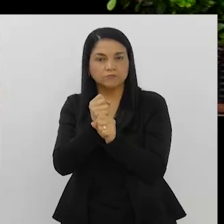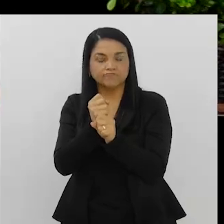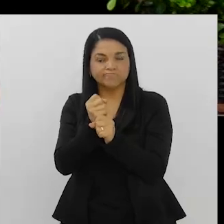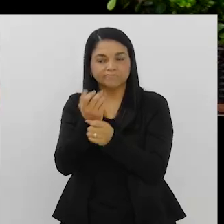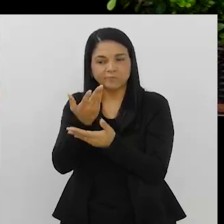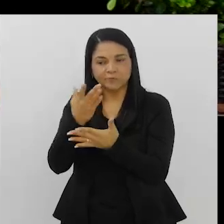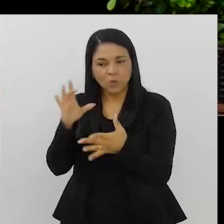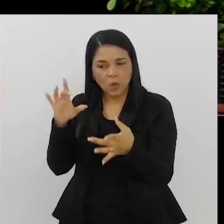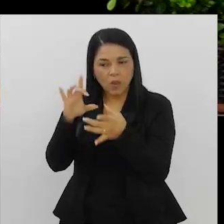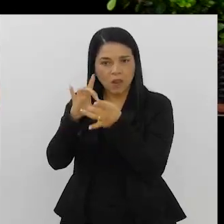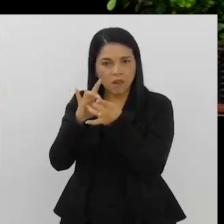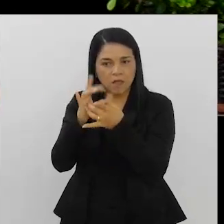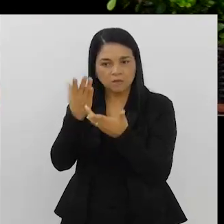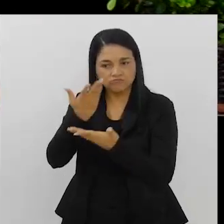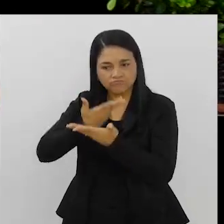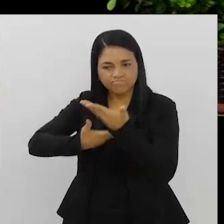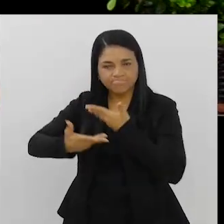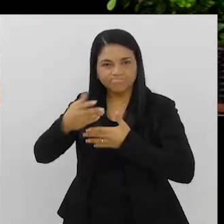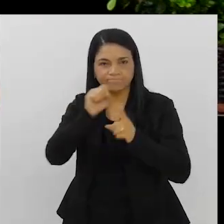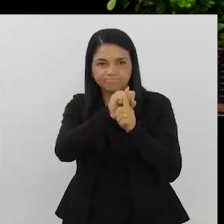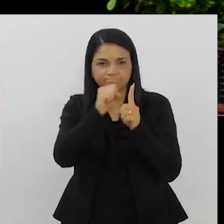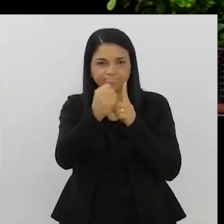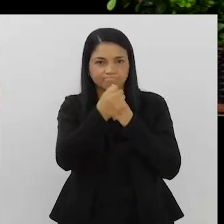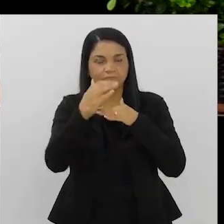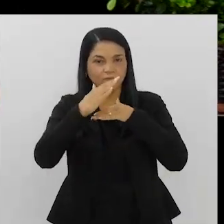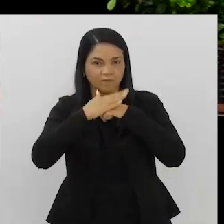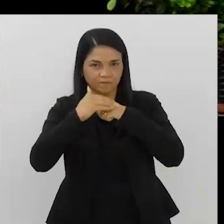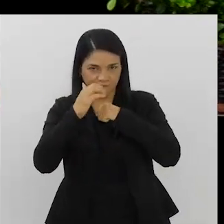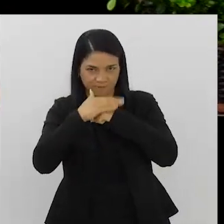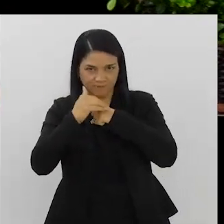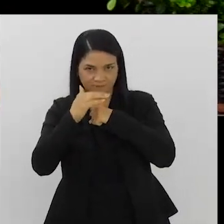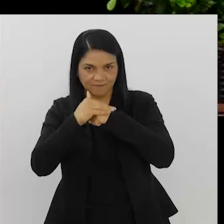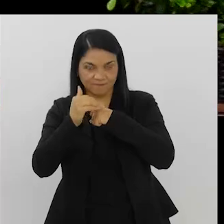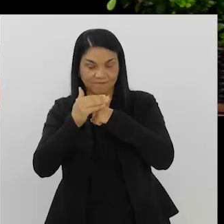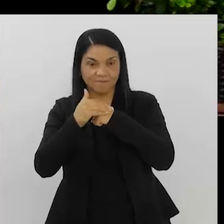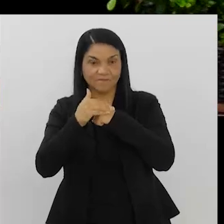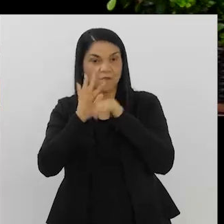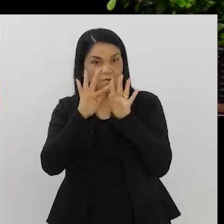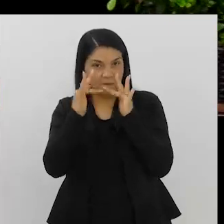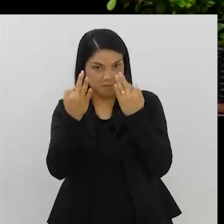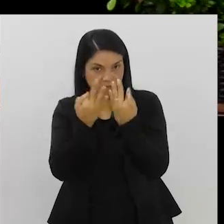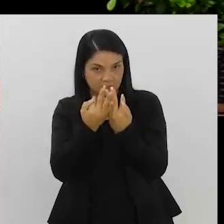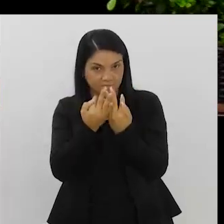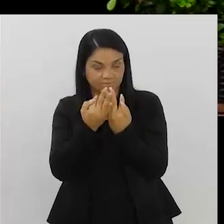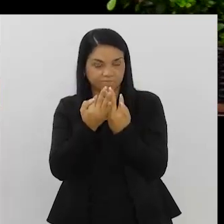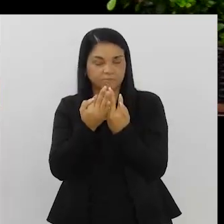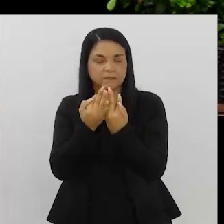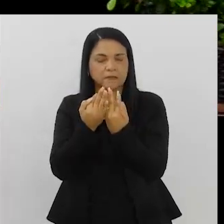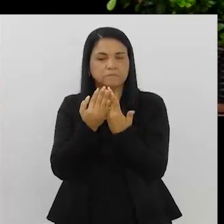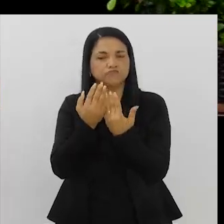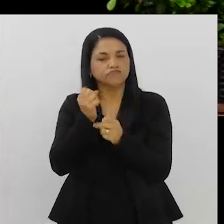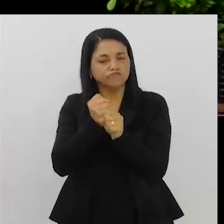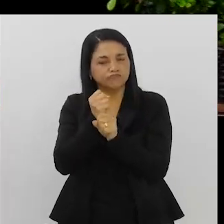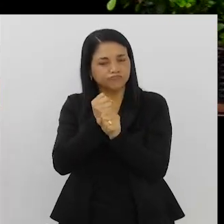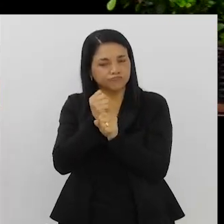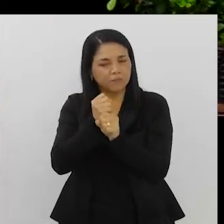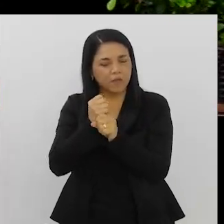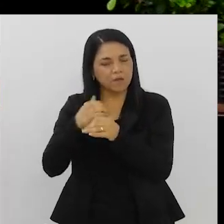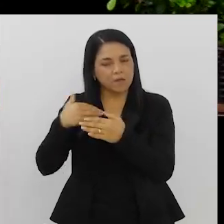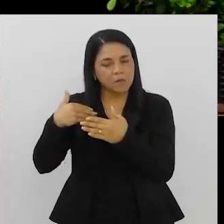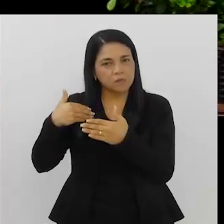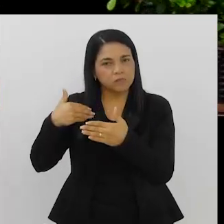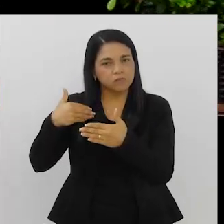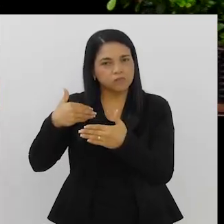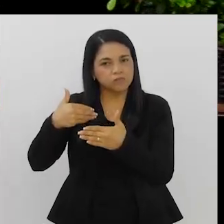tem laços sociais, laços afetivos que as cercam. E conforme o tempo vai passando, muitas das